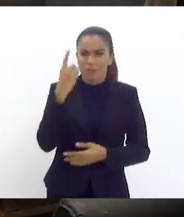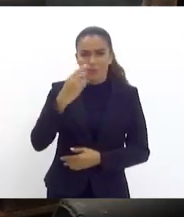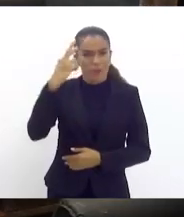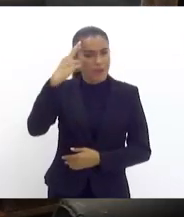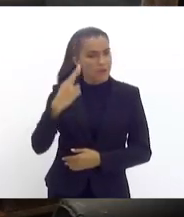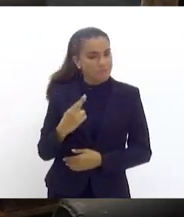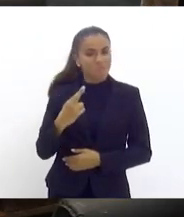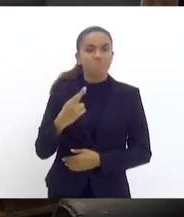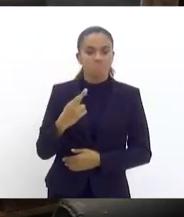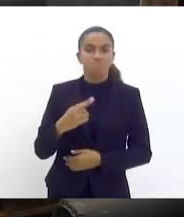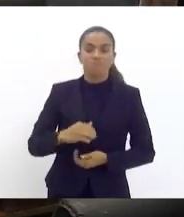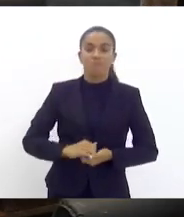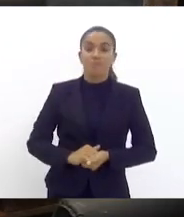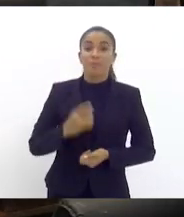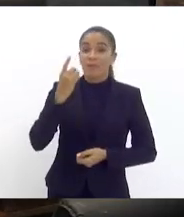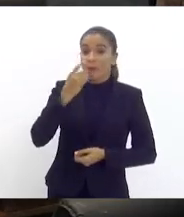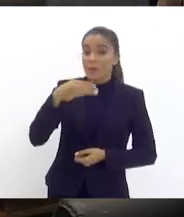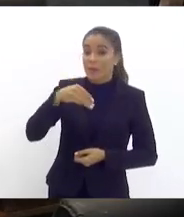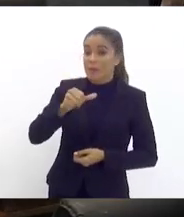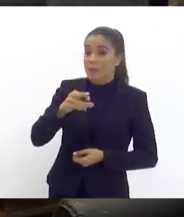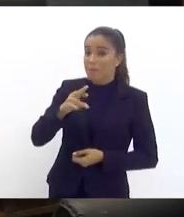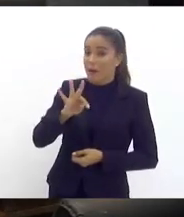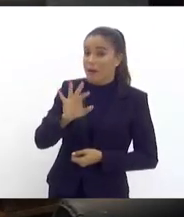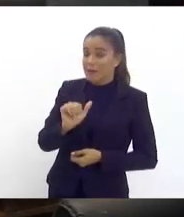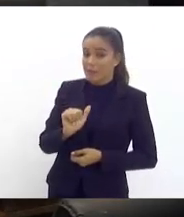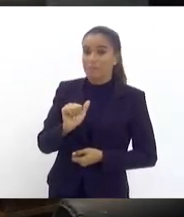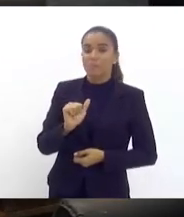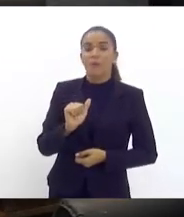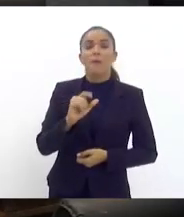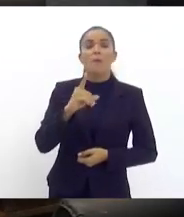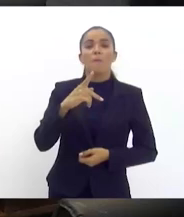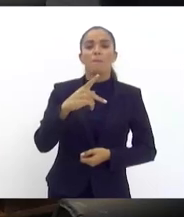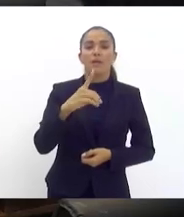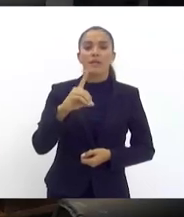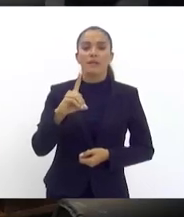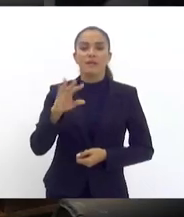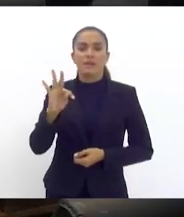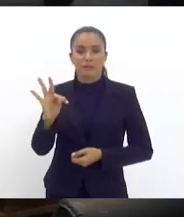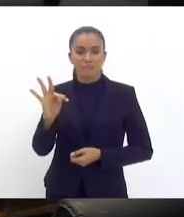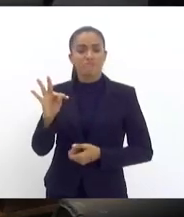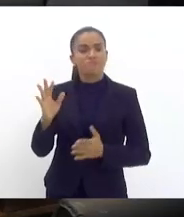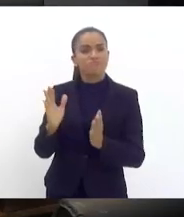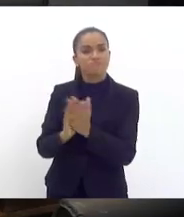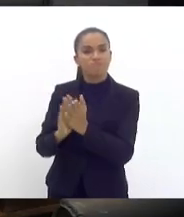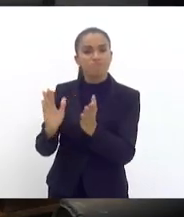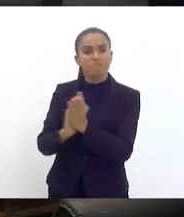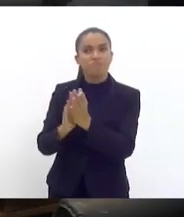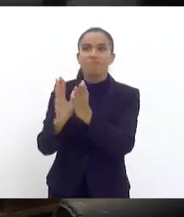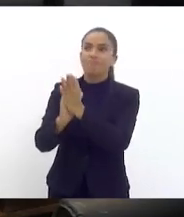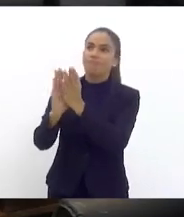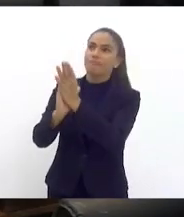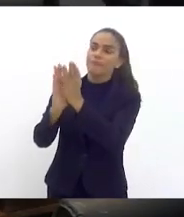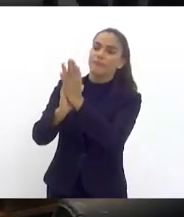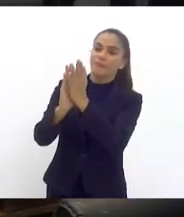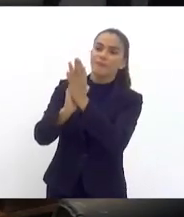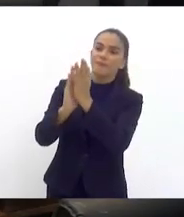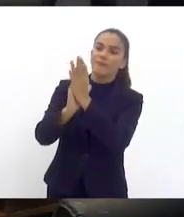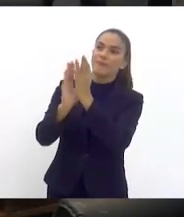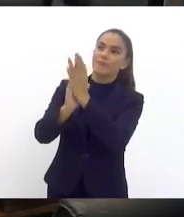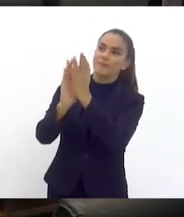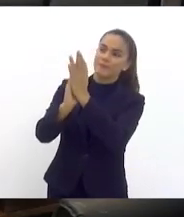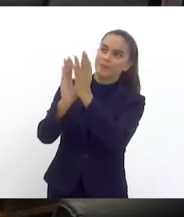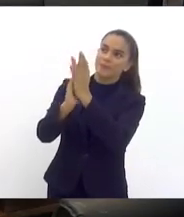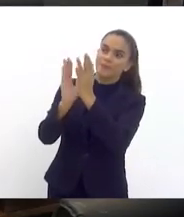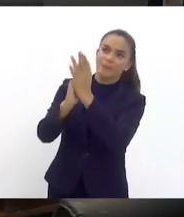pelo apelo. Deputada Marta, por favor. Para encaminhar pelo PDT, saudando aqui o grupo de companheiras que se encontra na